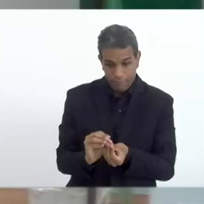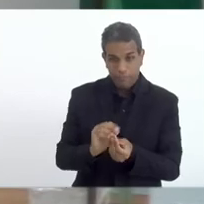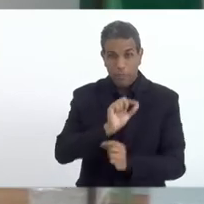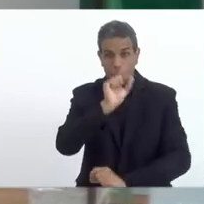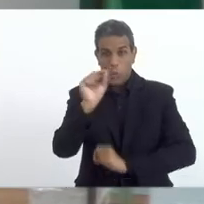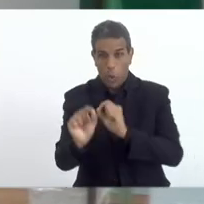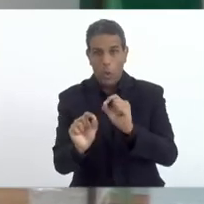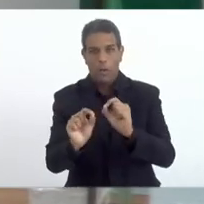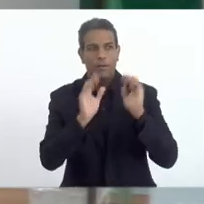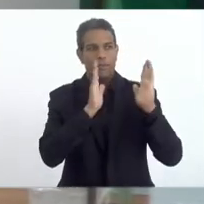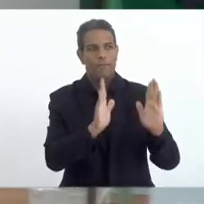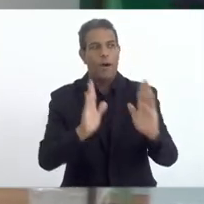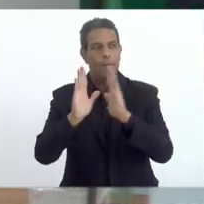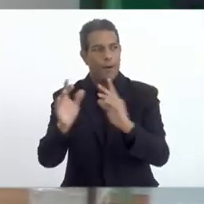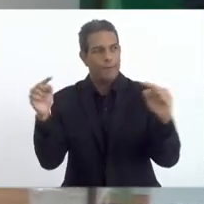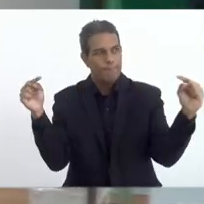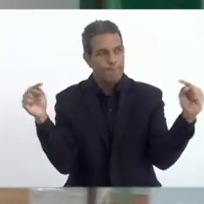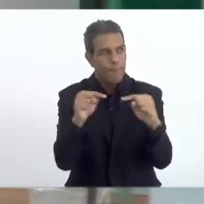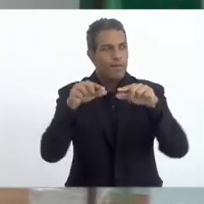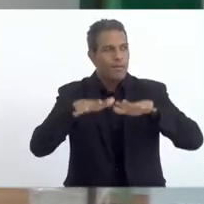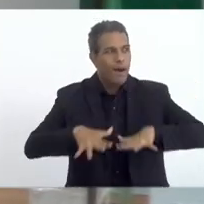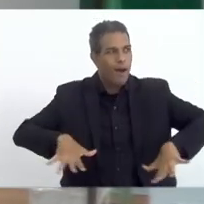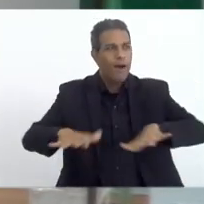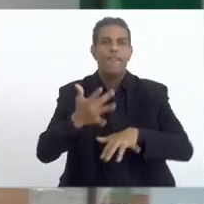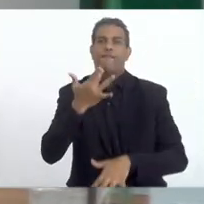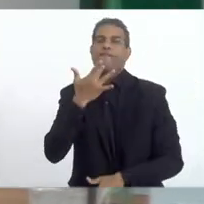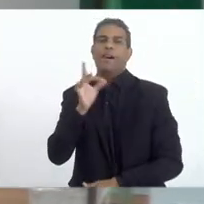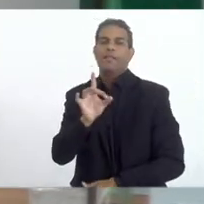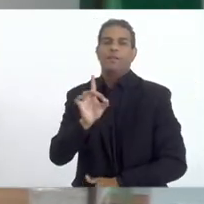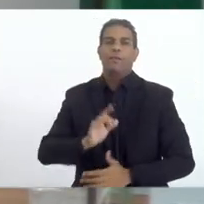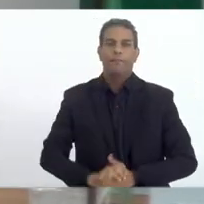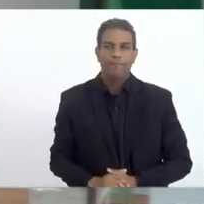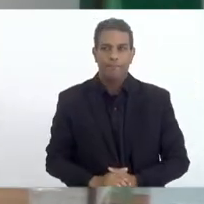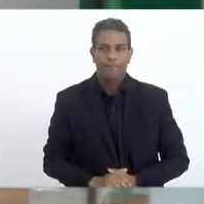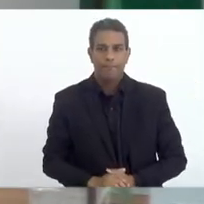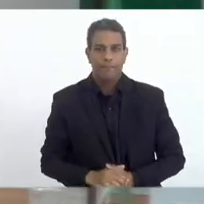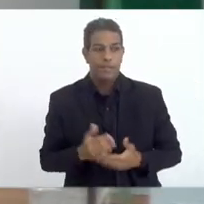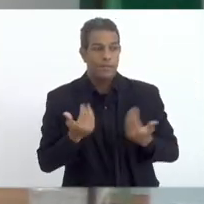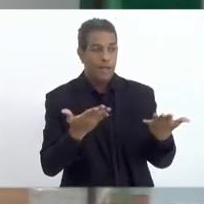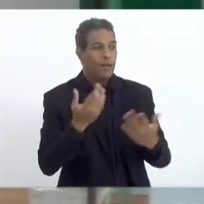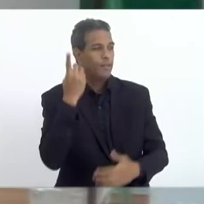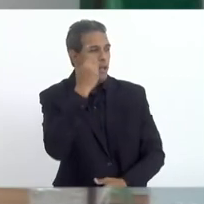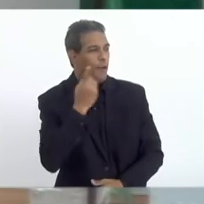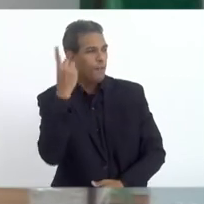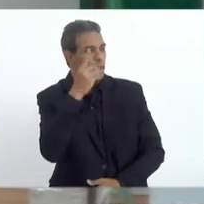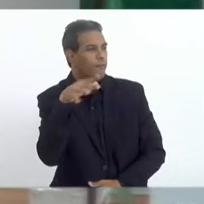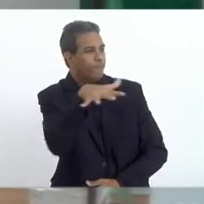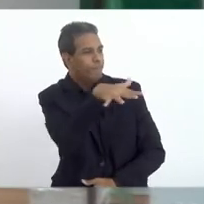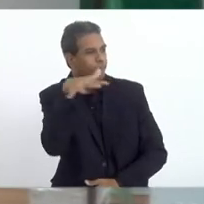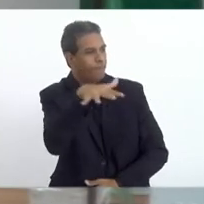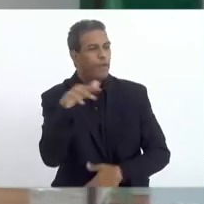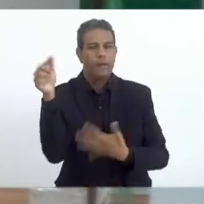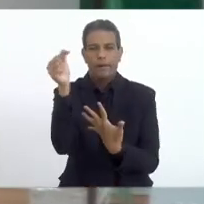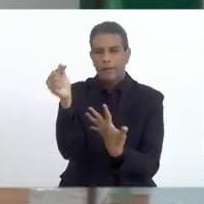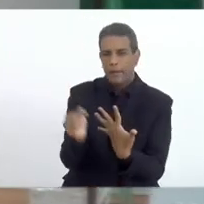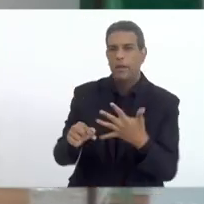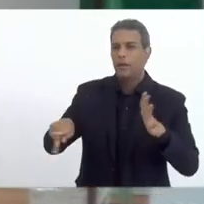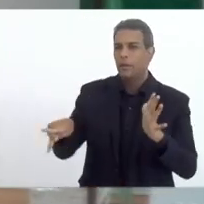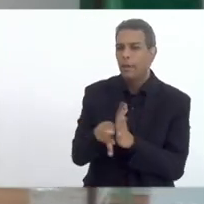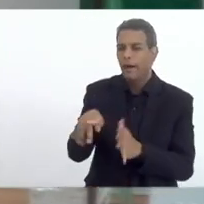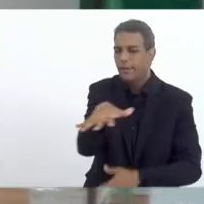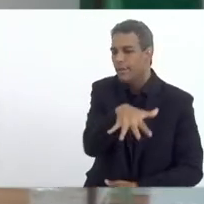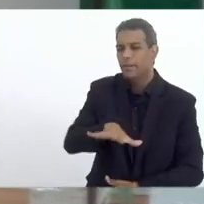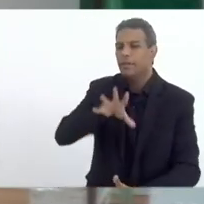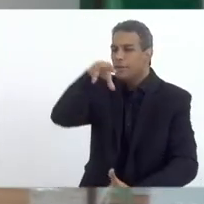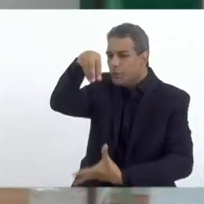junto comigo, o Márcio, e verificou que não era fácil. E para o deputado, em geral, cada deputado acha